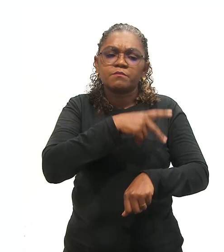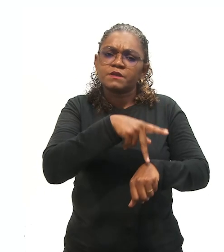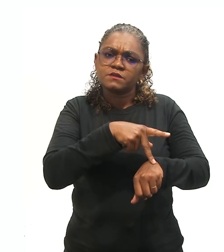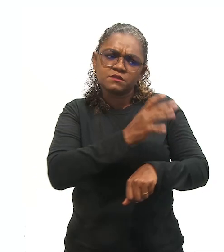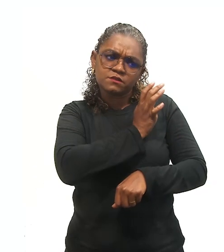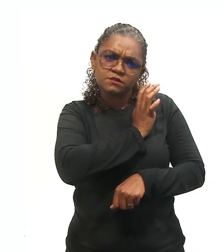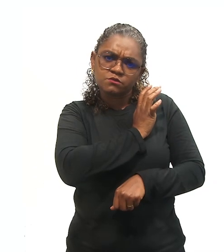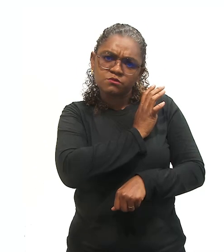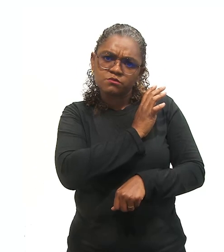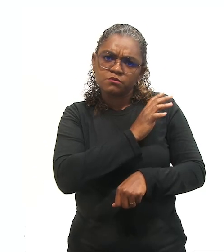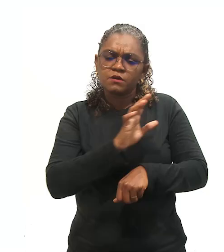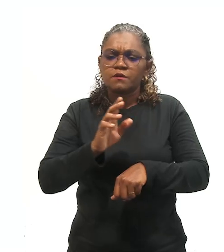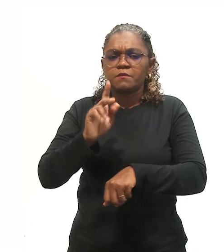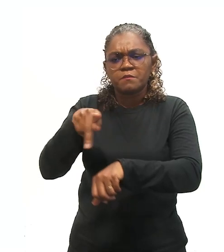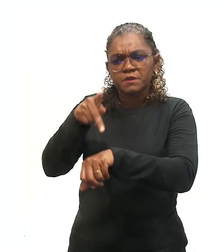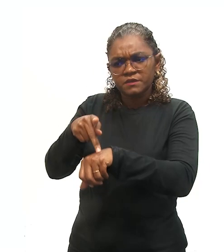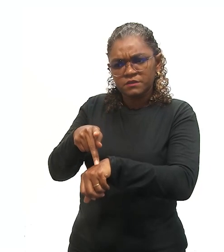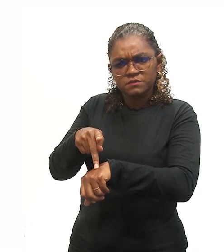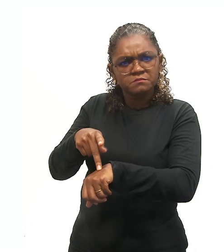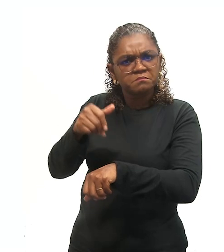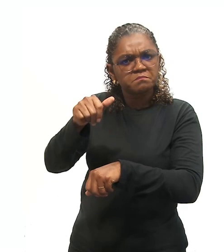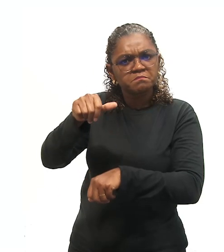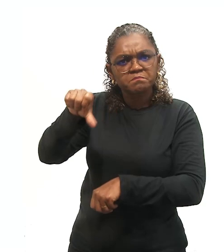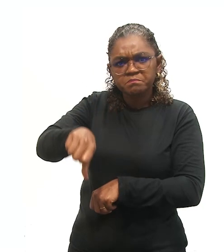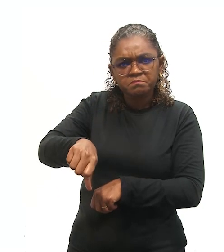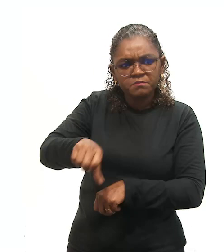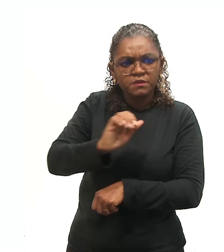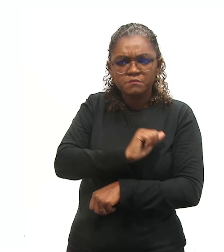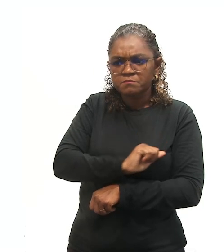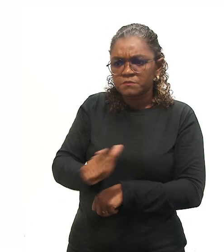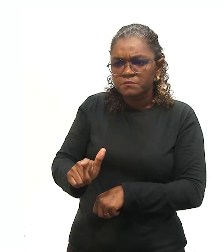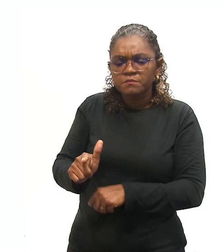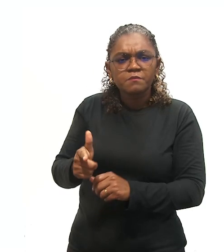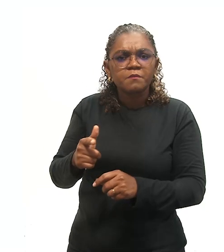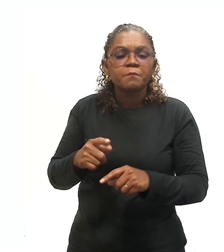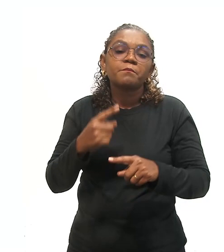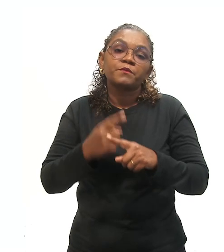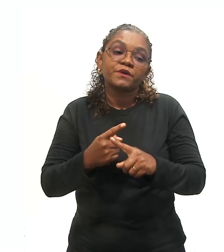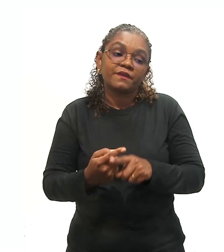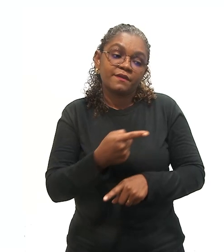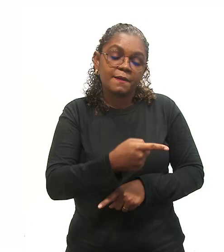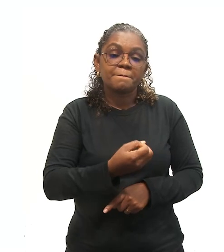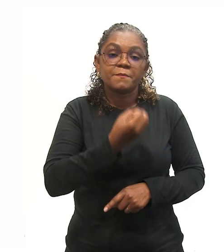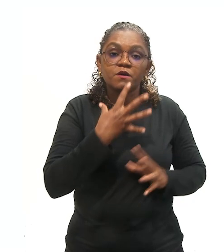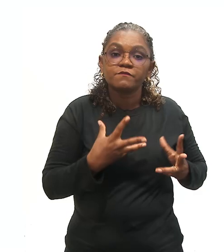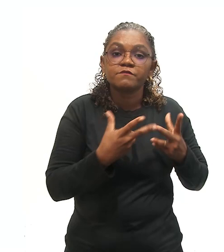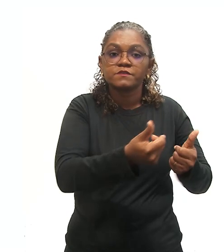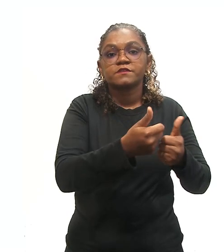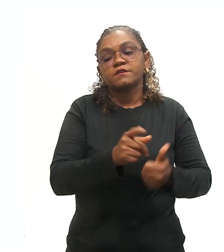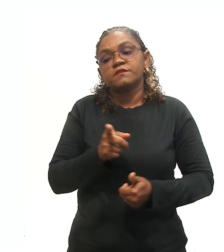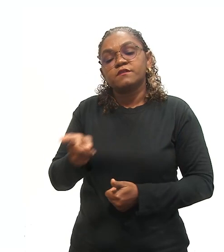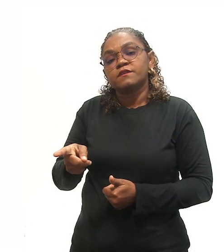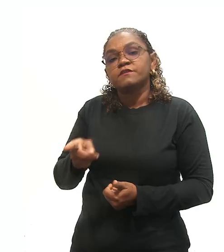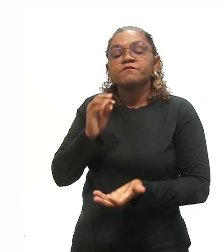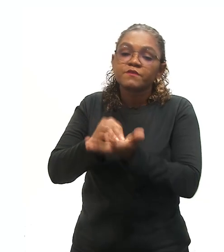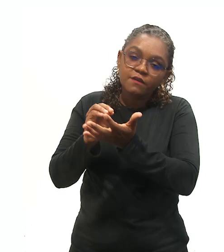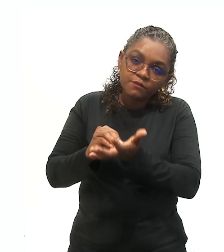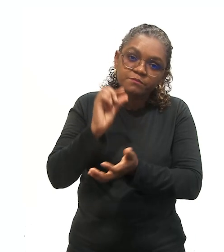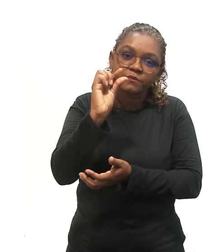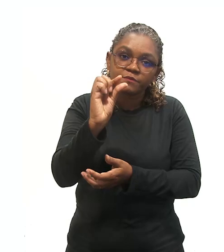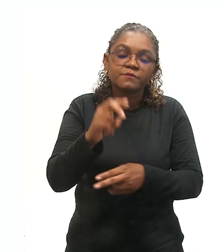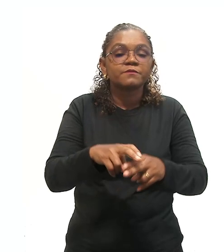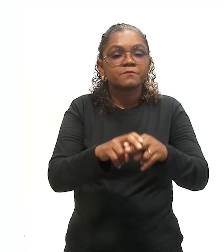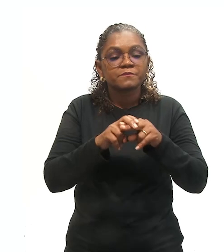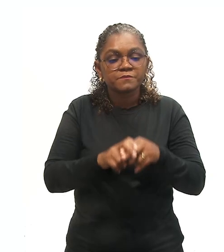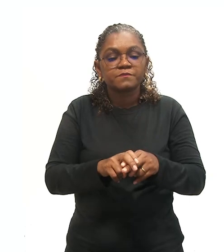Porque algumas nações são mais eficientes em organizar os seus recursos produtivos. E esse torna o objetivo de estudo, o objeto de estudo da economia,